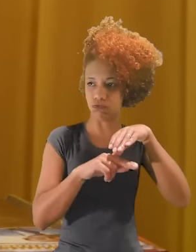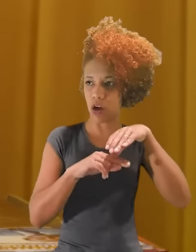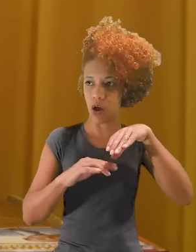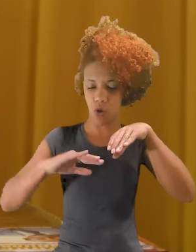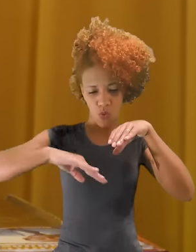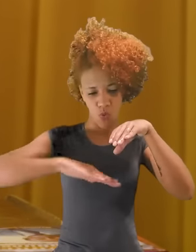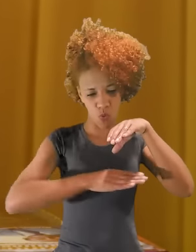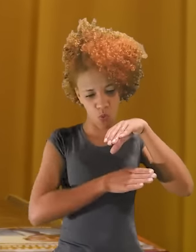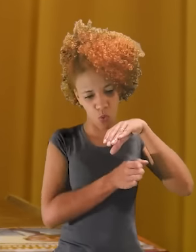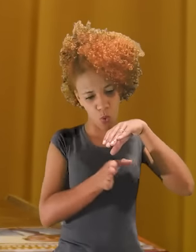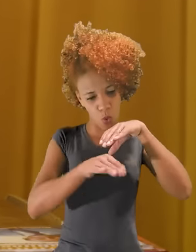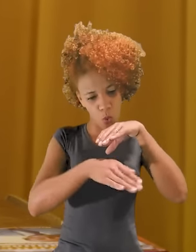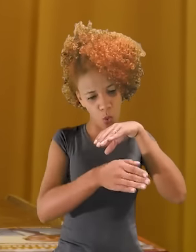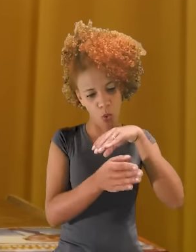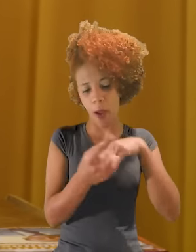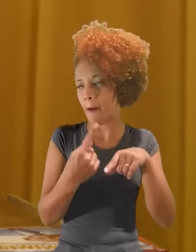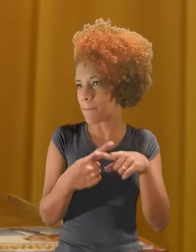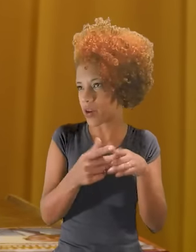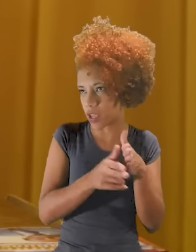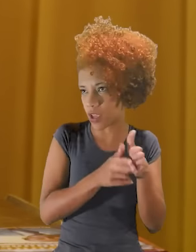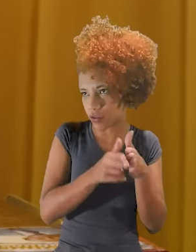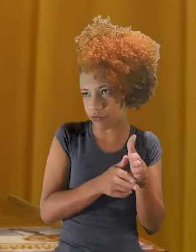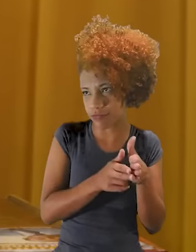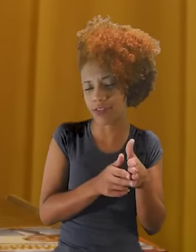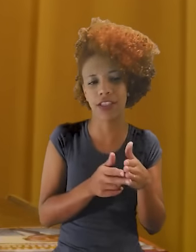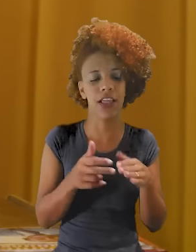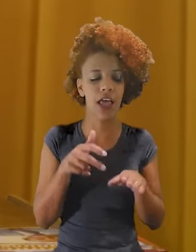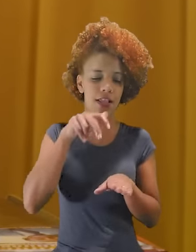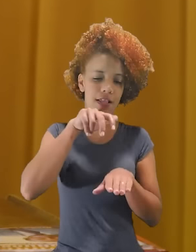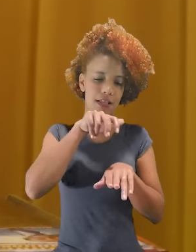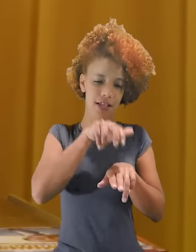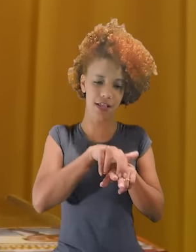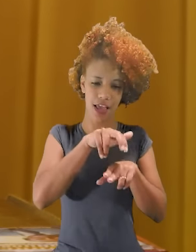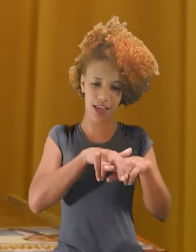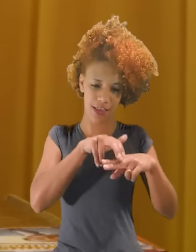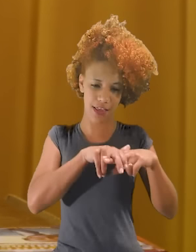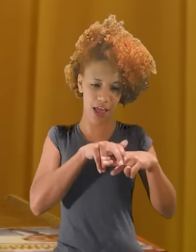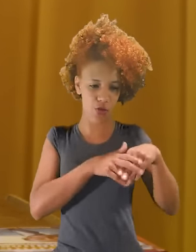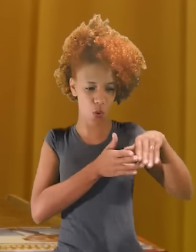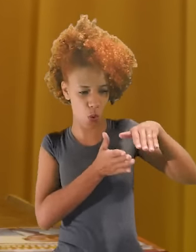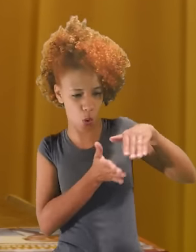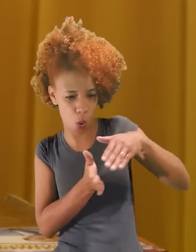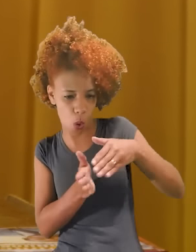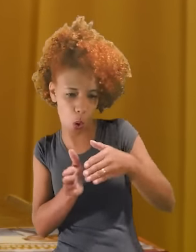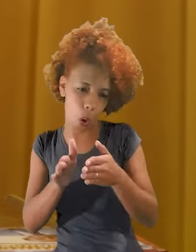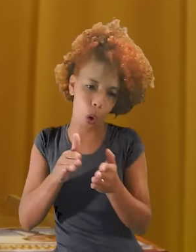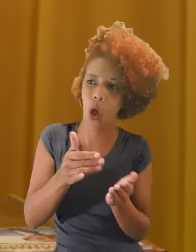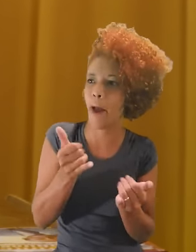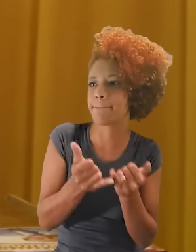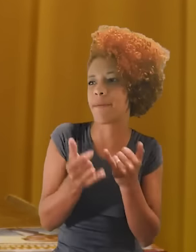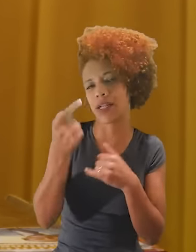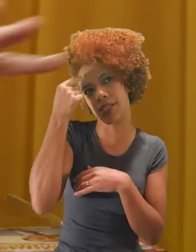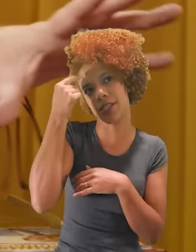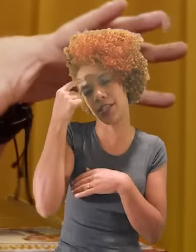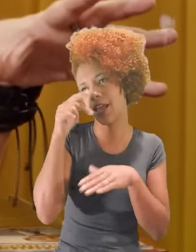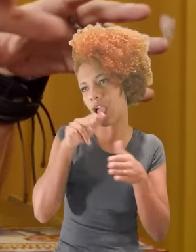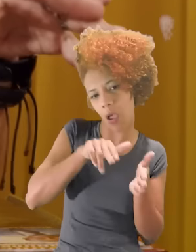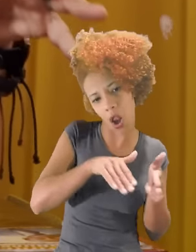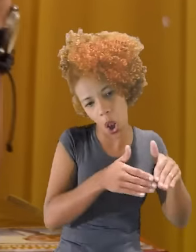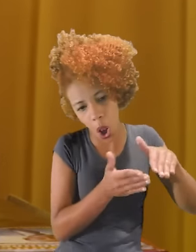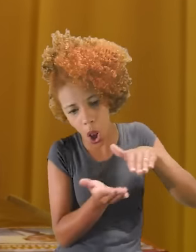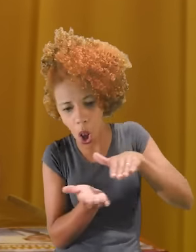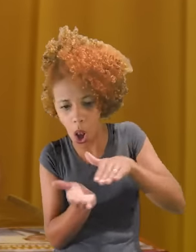umas curvas assim, cara, bem violenta mesmo, porque era um trenzinho pequeno, e a galera ia em cima, né, sentada, pra quando desse a curva o cara, tipo, pensar que ia cair, dar um puto, já tava